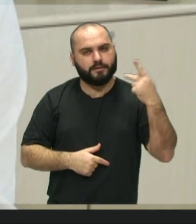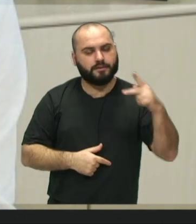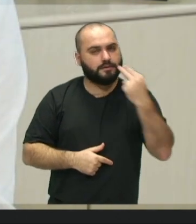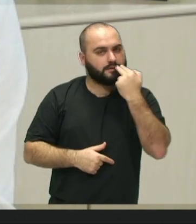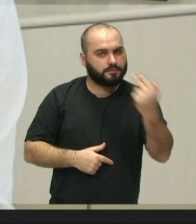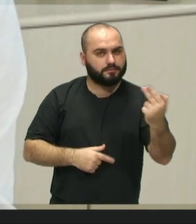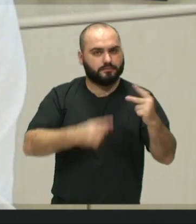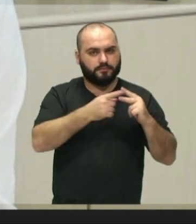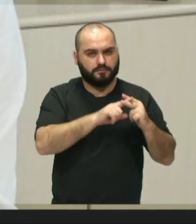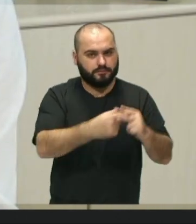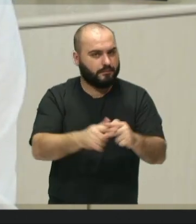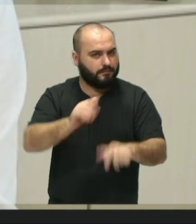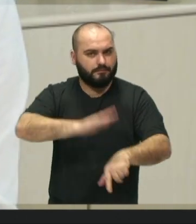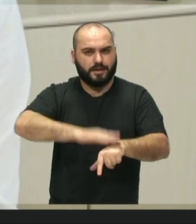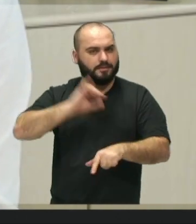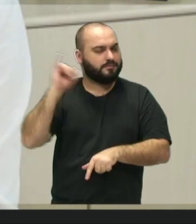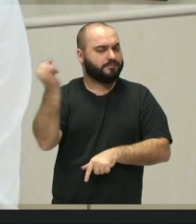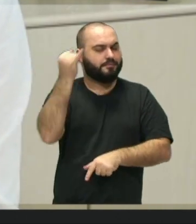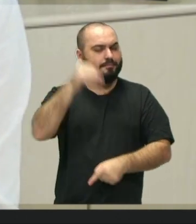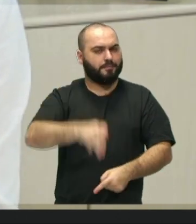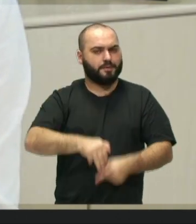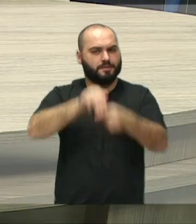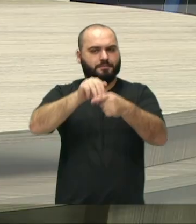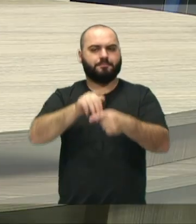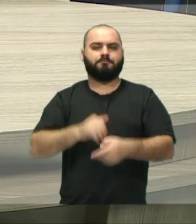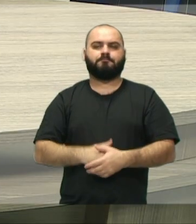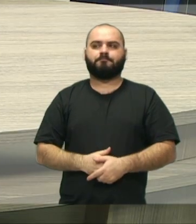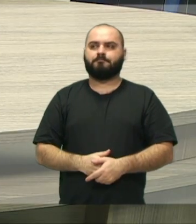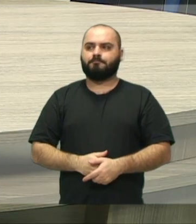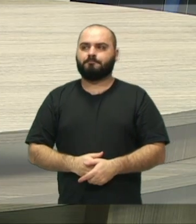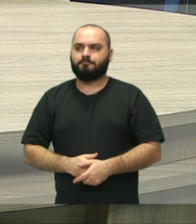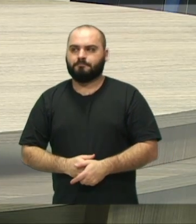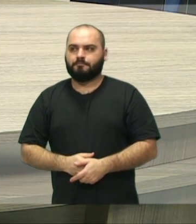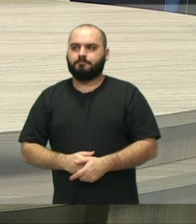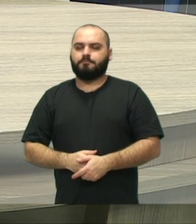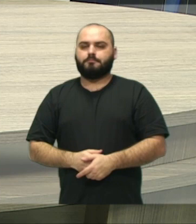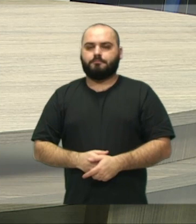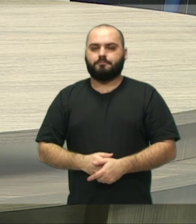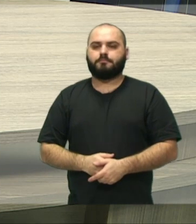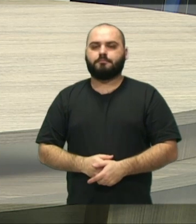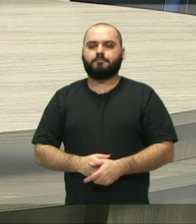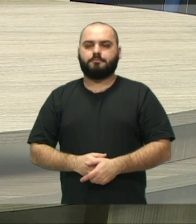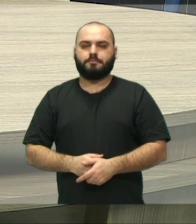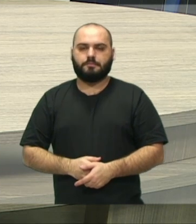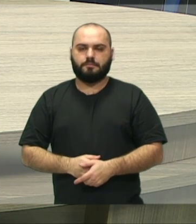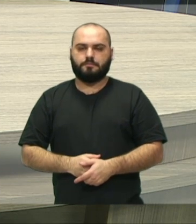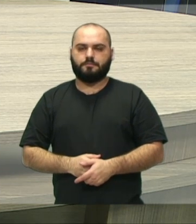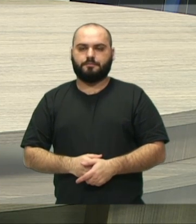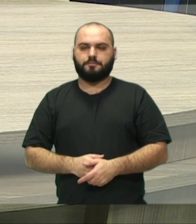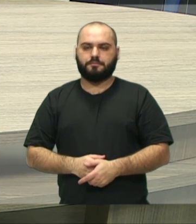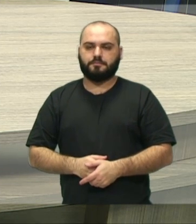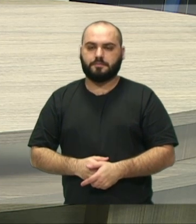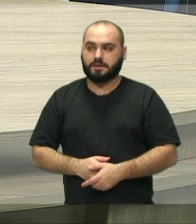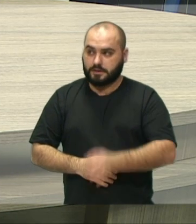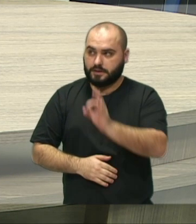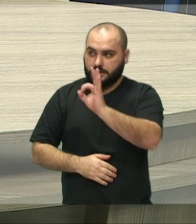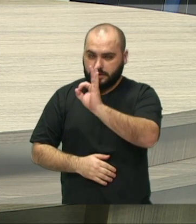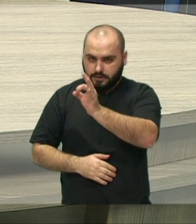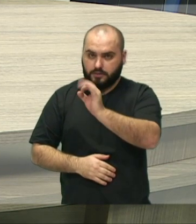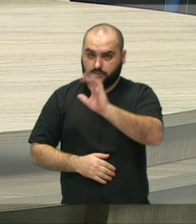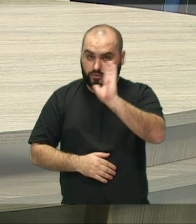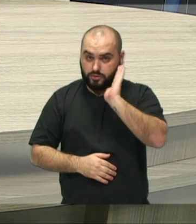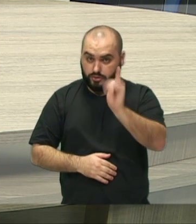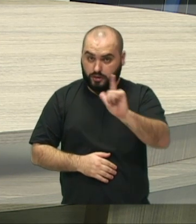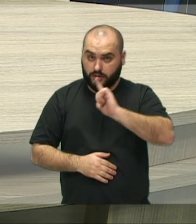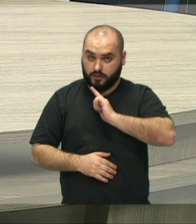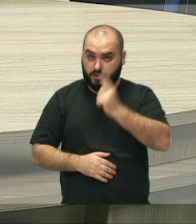equipamento urbano mais importante do município. Então, assim, mas de qualquer forma, já tem um laudo,